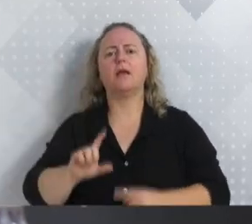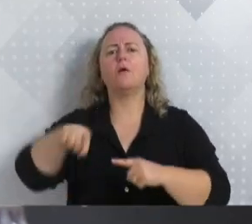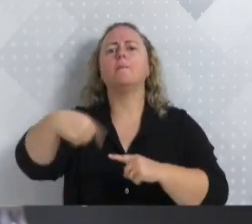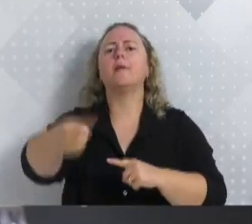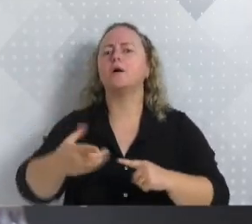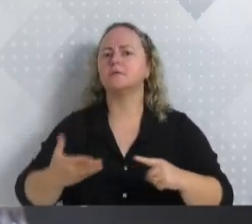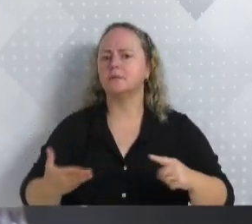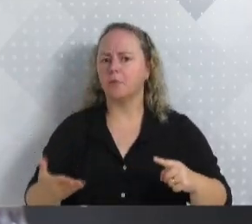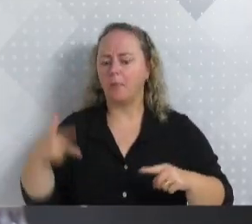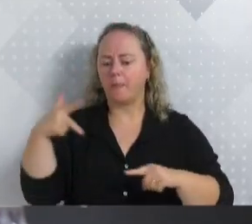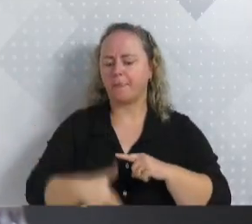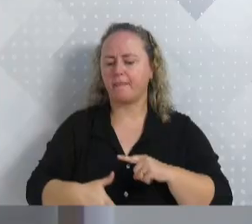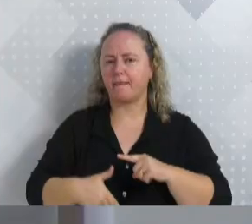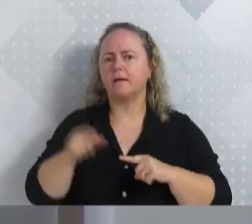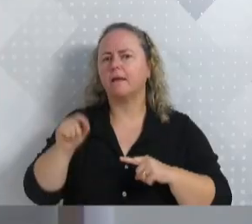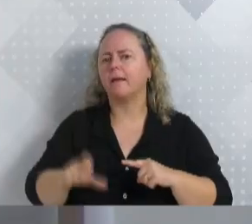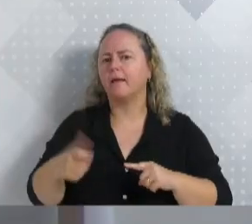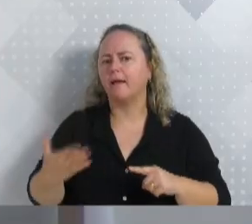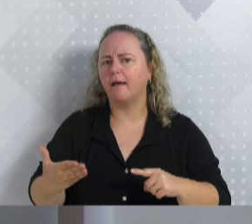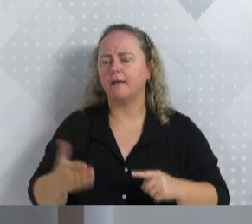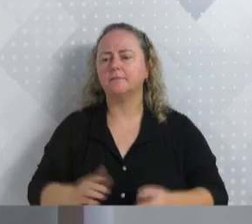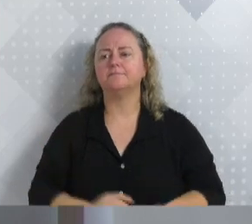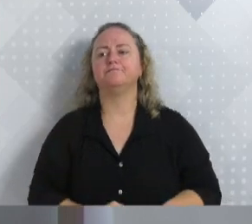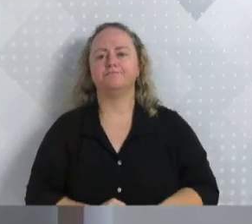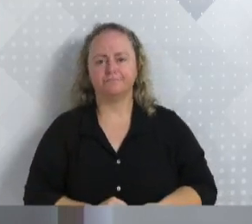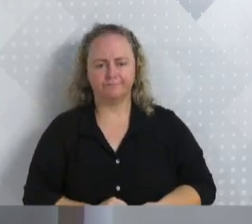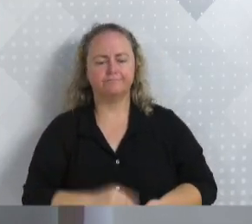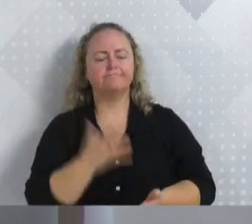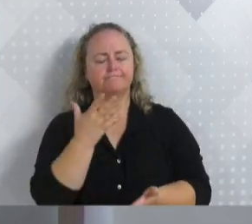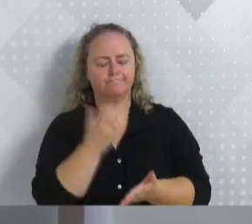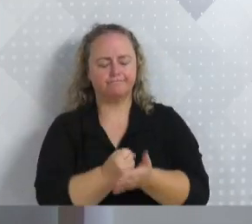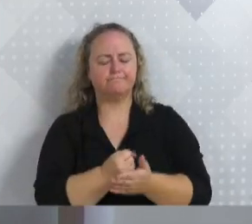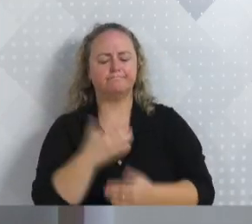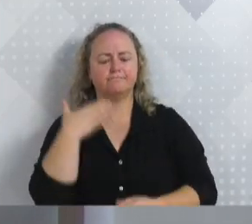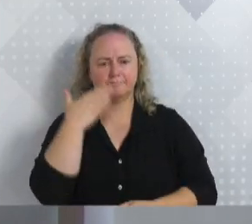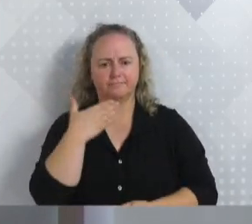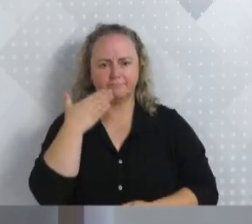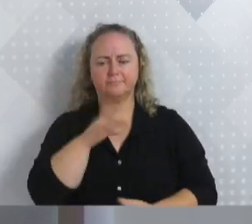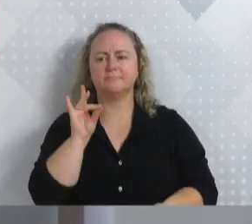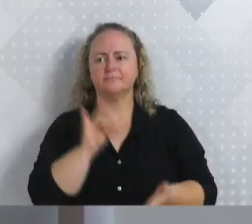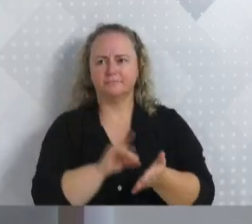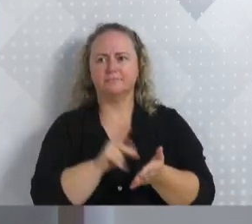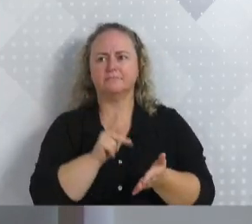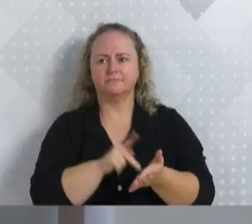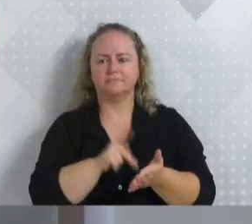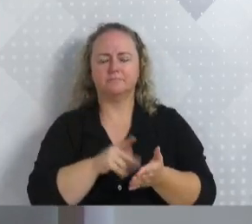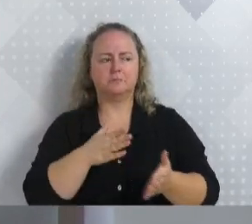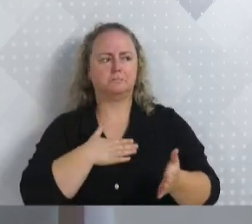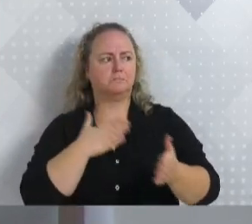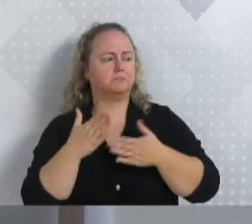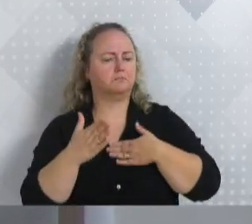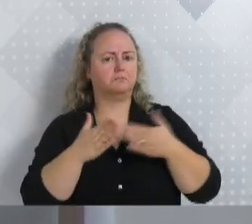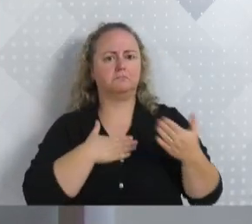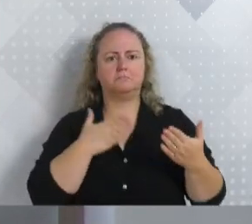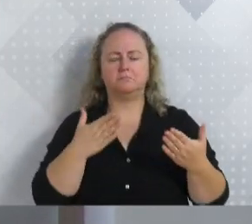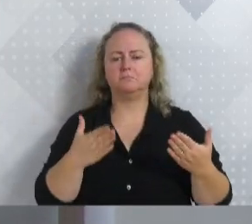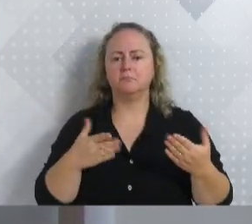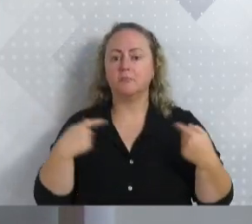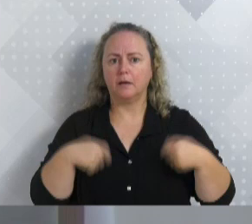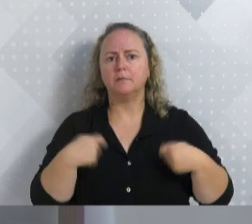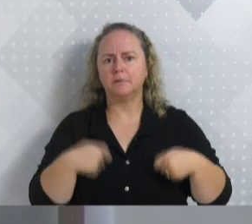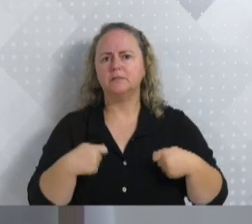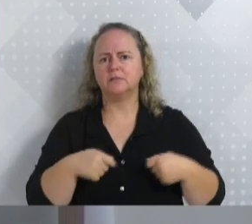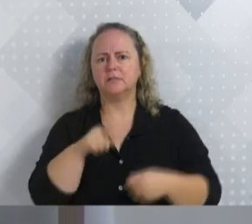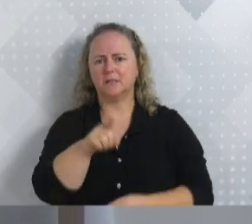próximo? Vereador Tuca, eu incluo as suas palavras no meu pronunciamento e realmente é assustador e essa pergunta precisa ser feita. O senhor